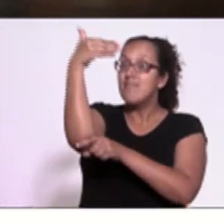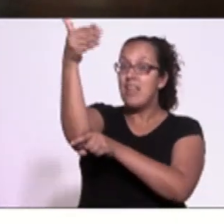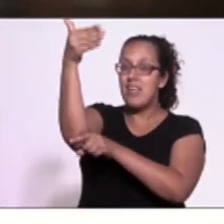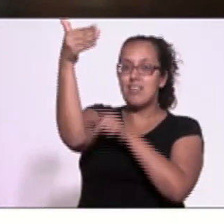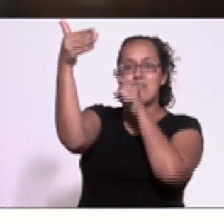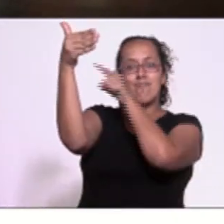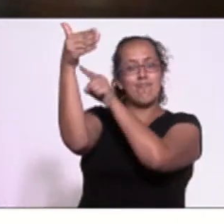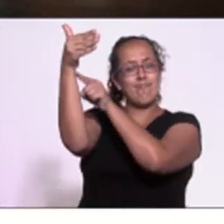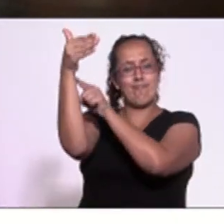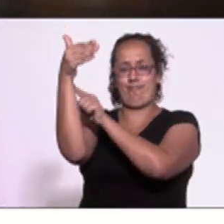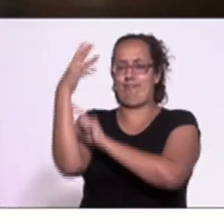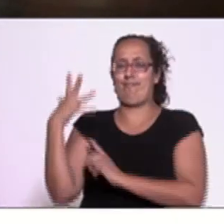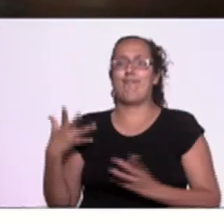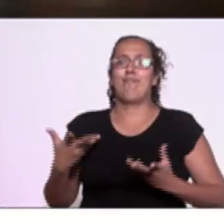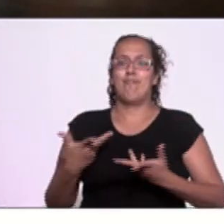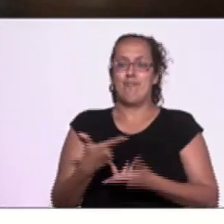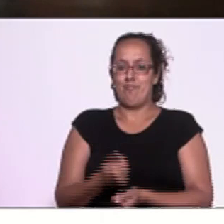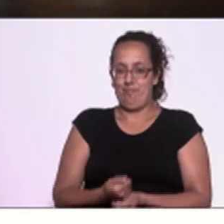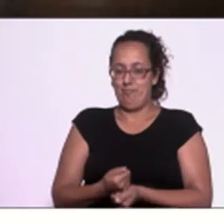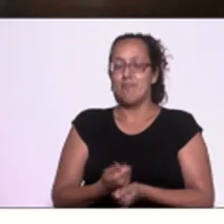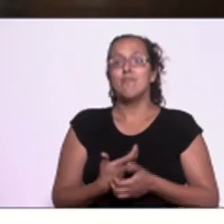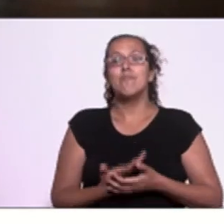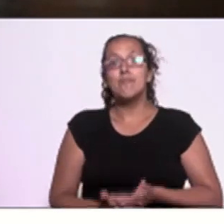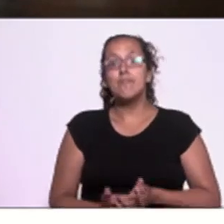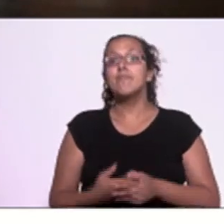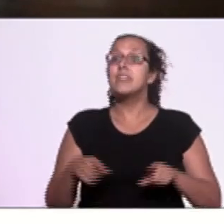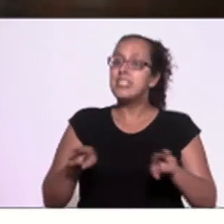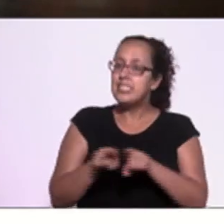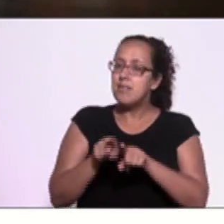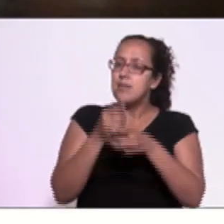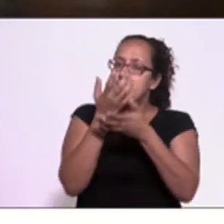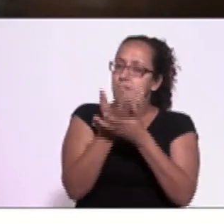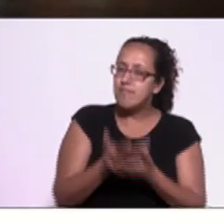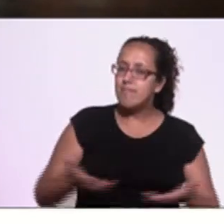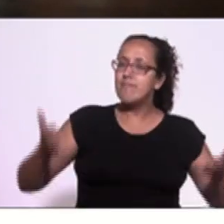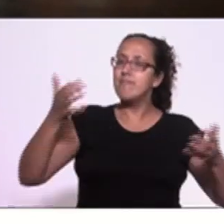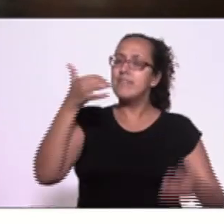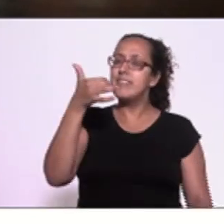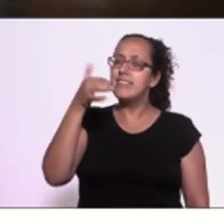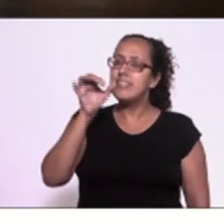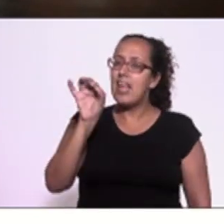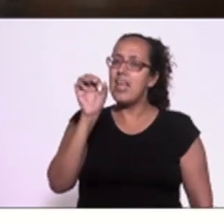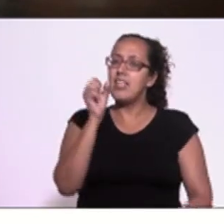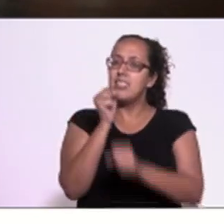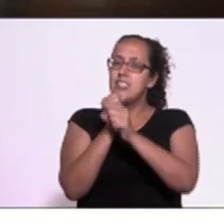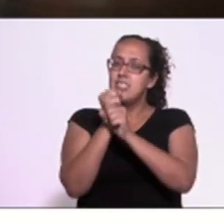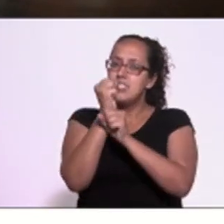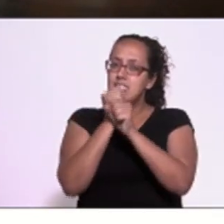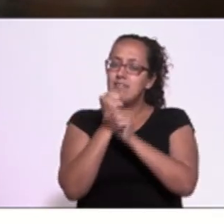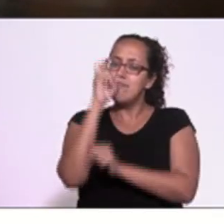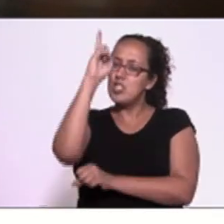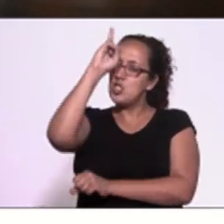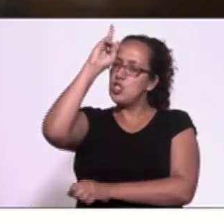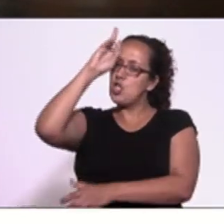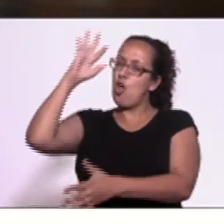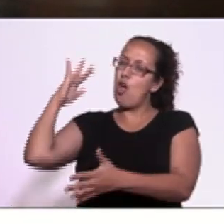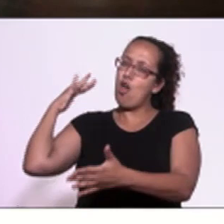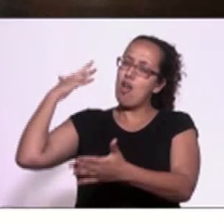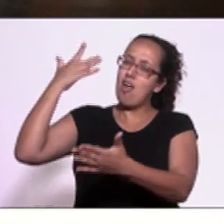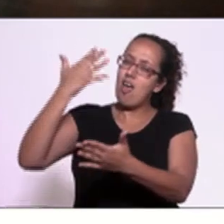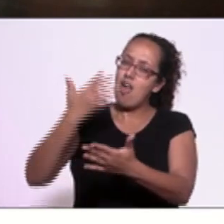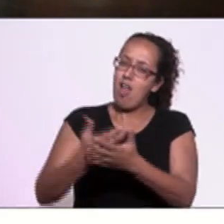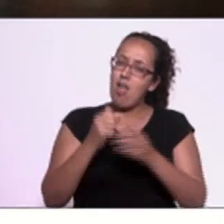nacional. Este ano também estamos comemorando 10 anos de Circuito dos Sítios Históricos da